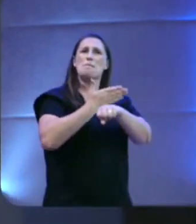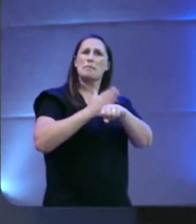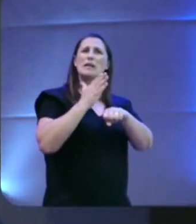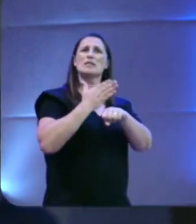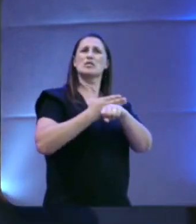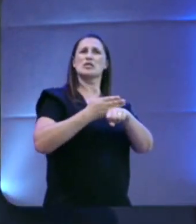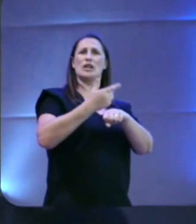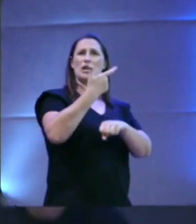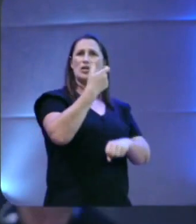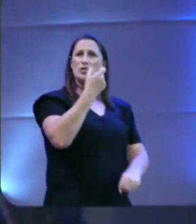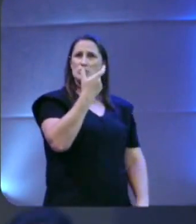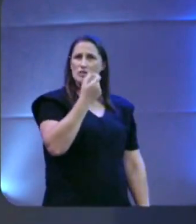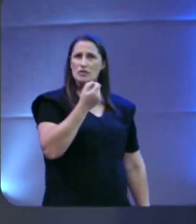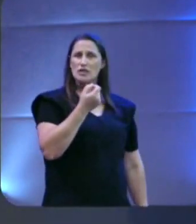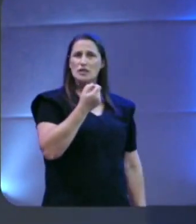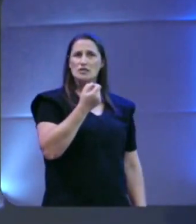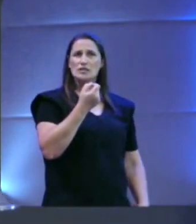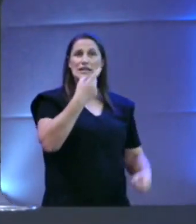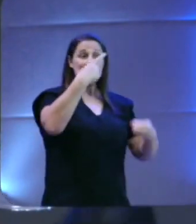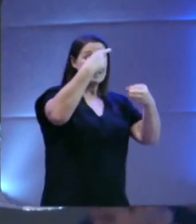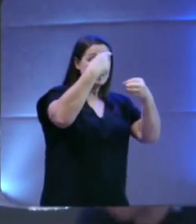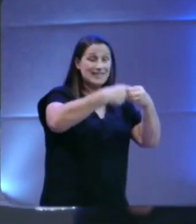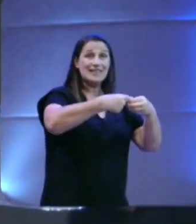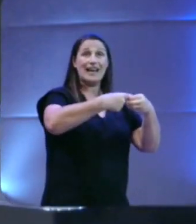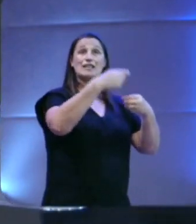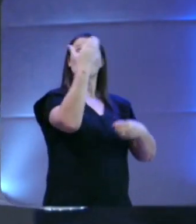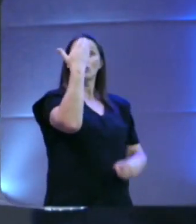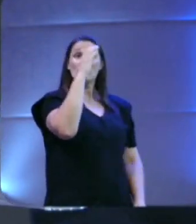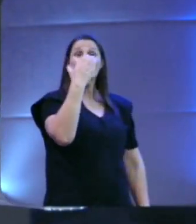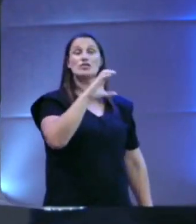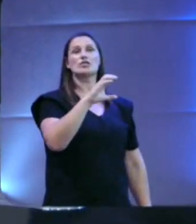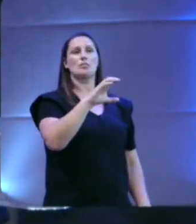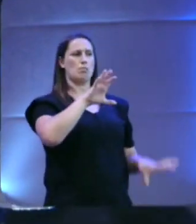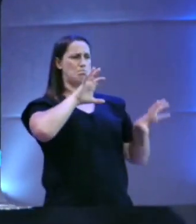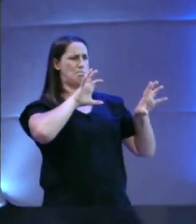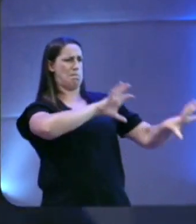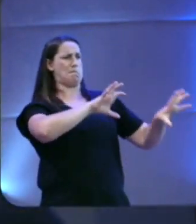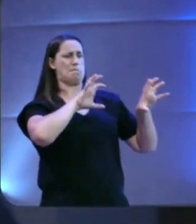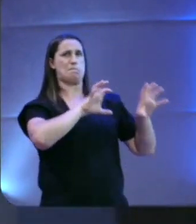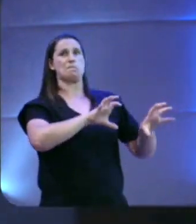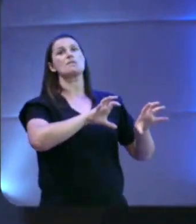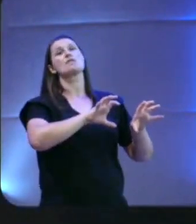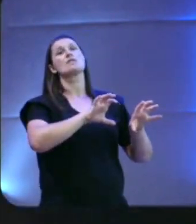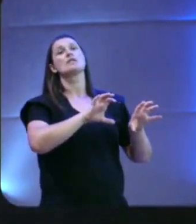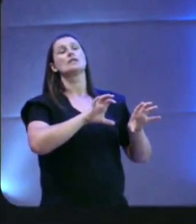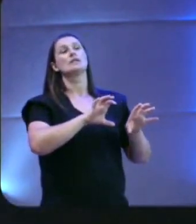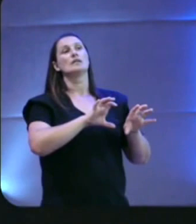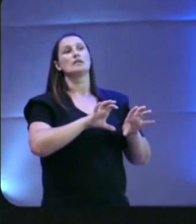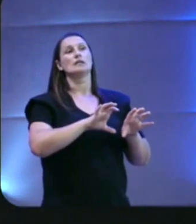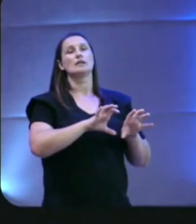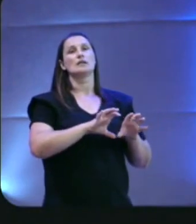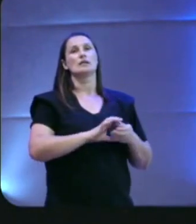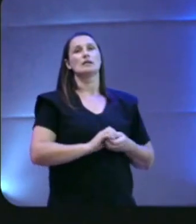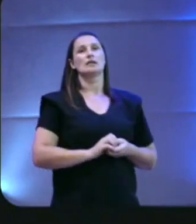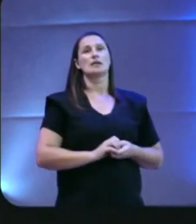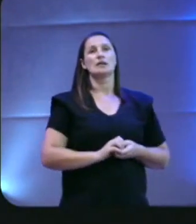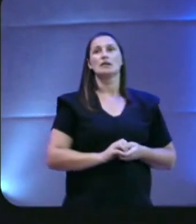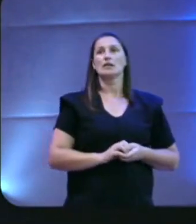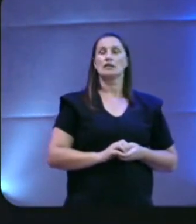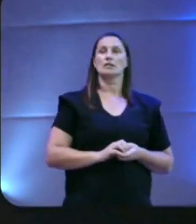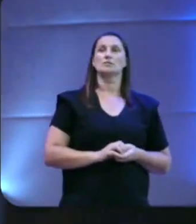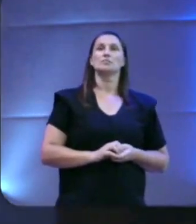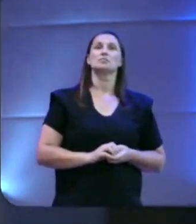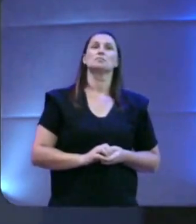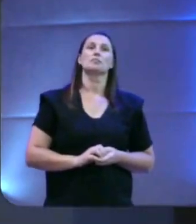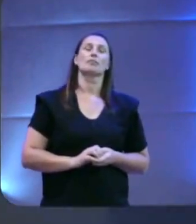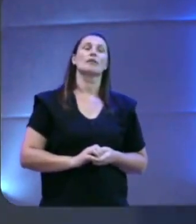A cidade de Curitiba será impactada. O mundo será impactado. Aqueles que estão assistindo pela internet, eu quero te convidar a você se colocar de pé agora nesse